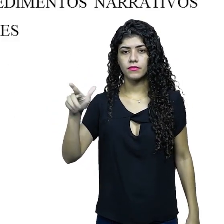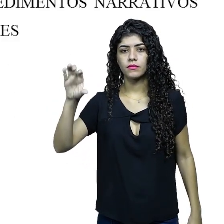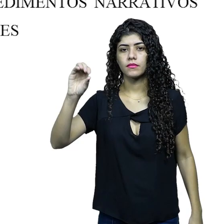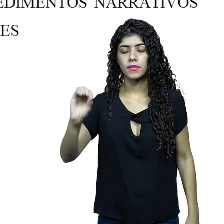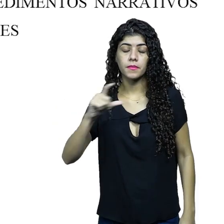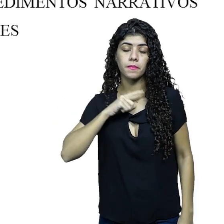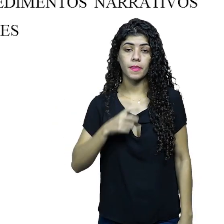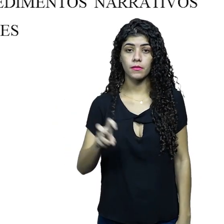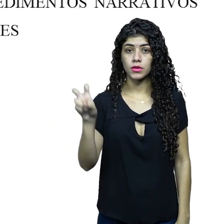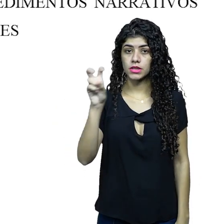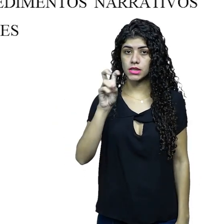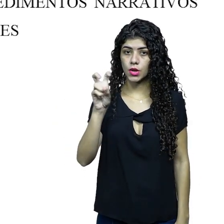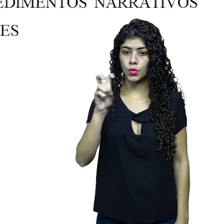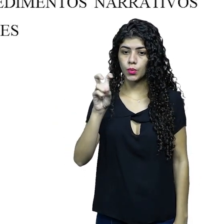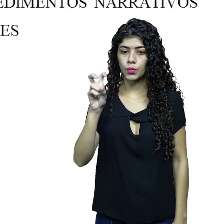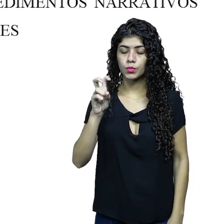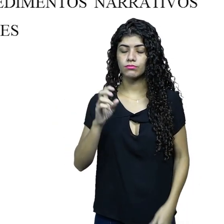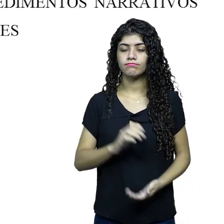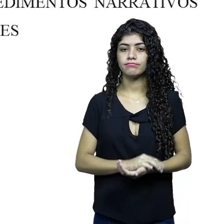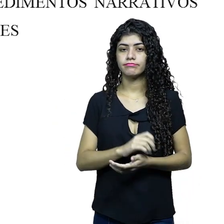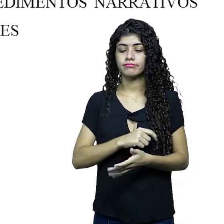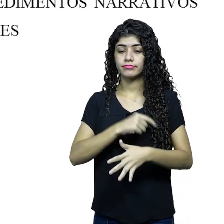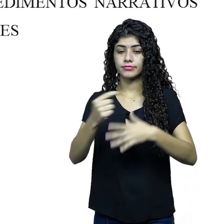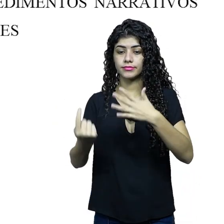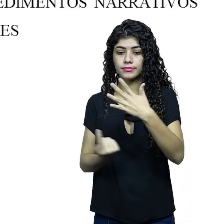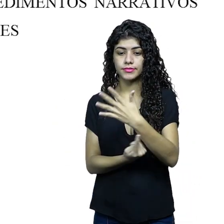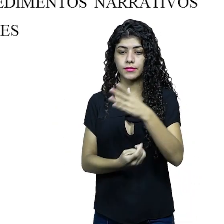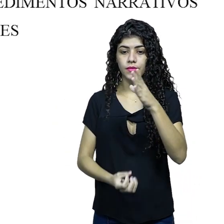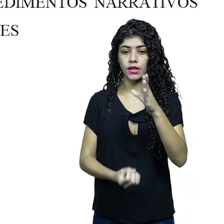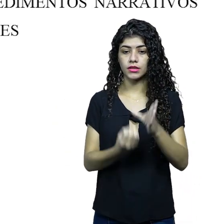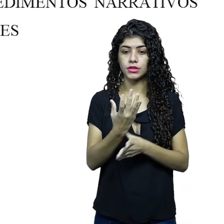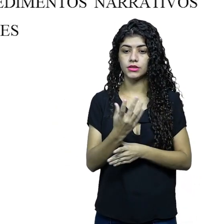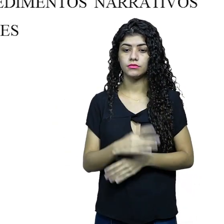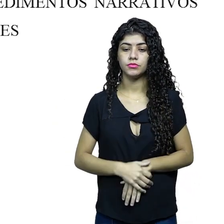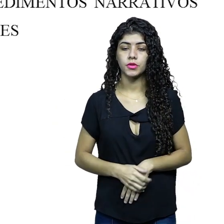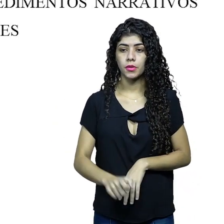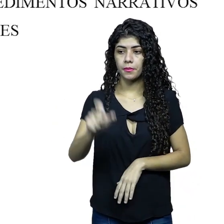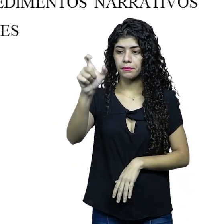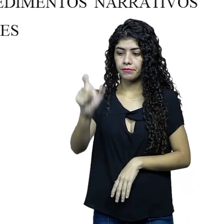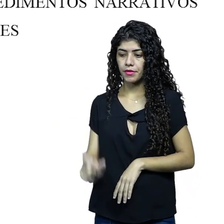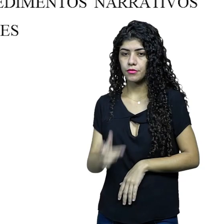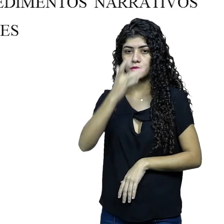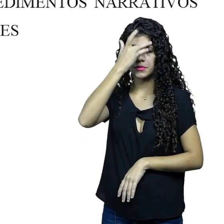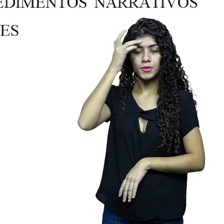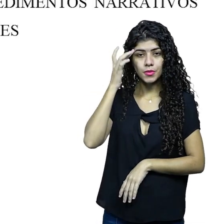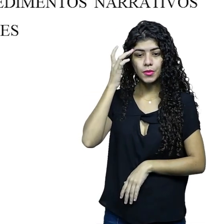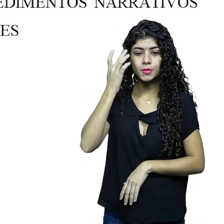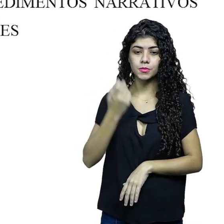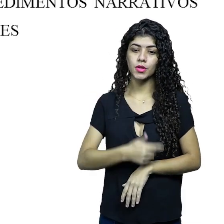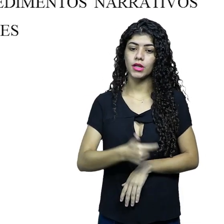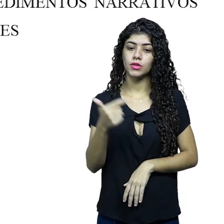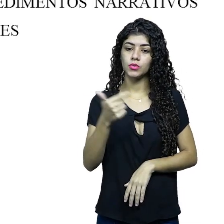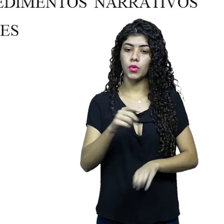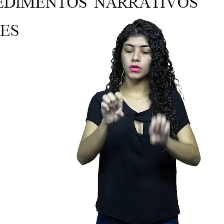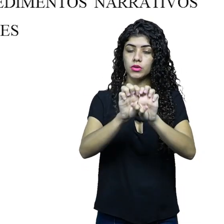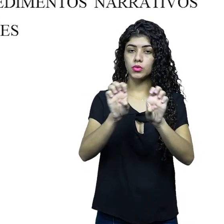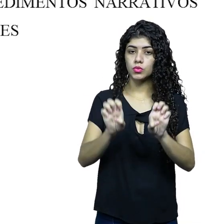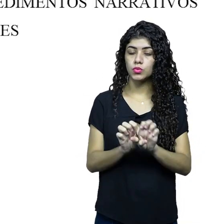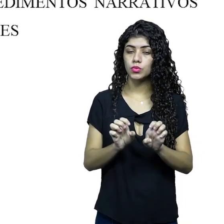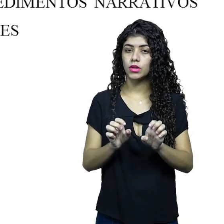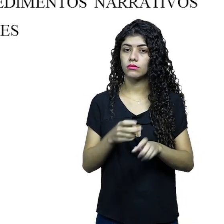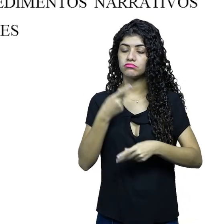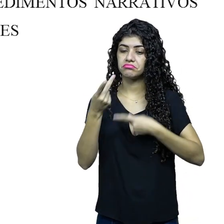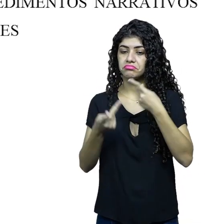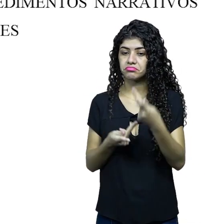Nós temos aqui 5 elementos criativos. 1. Perfil dos personagens. 2.